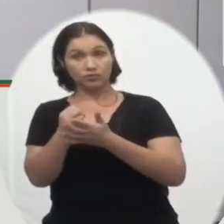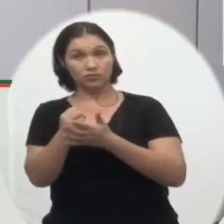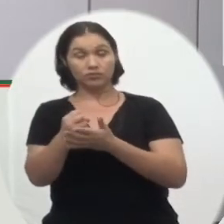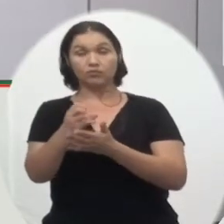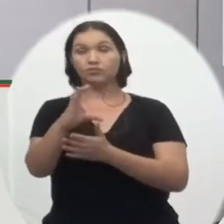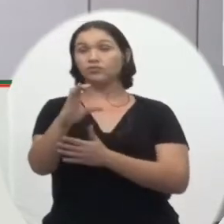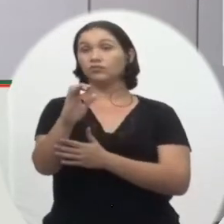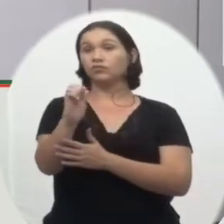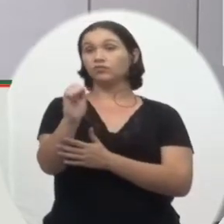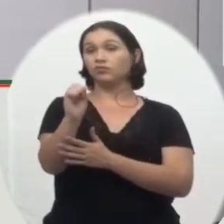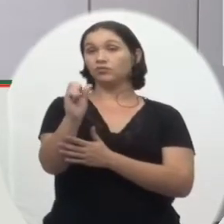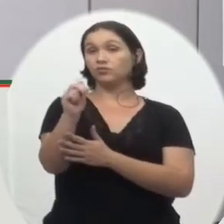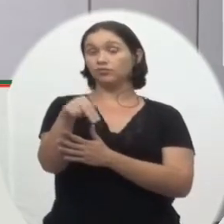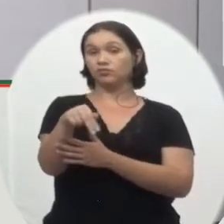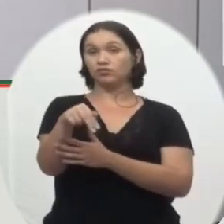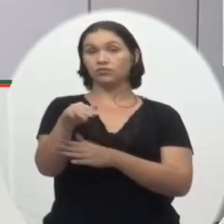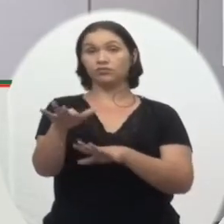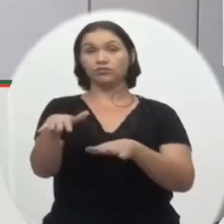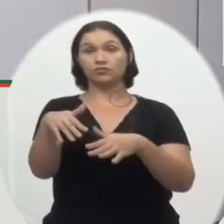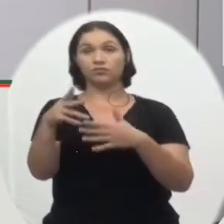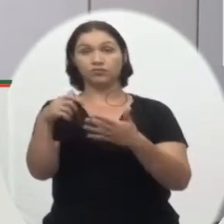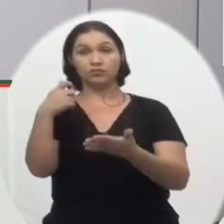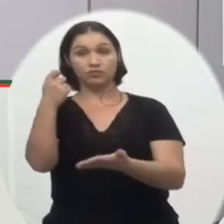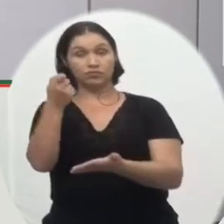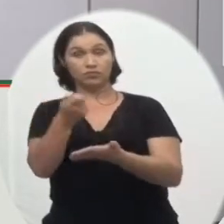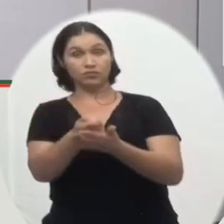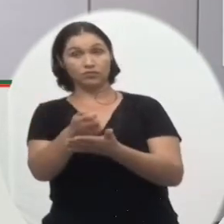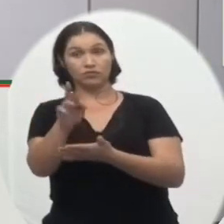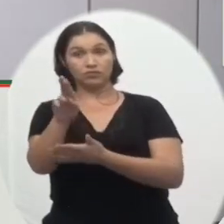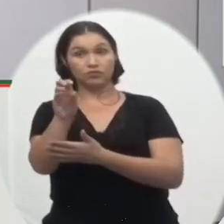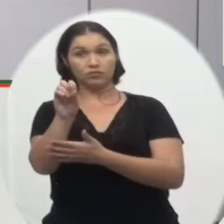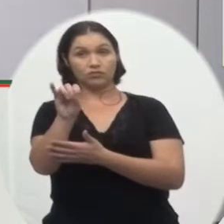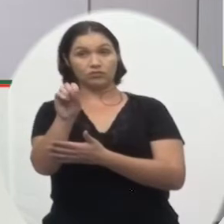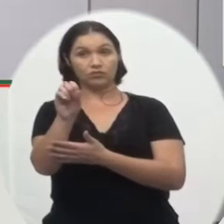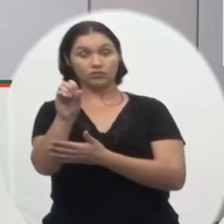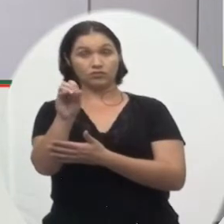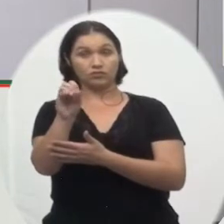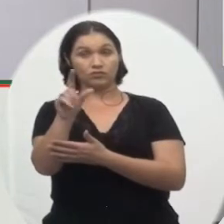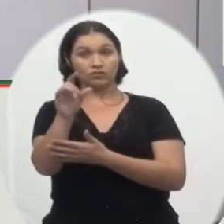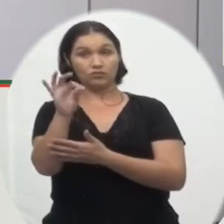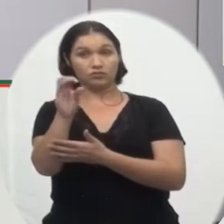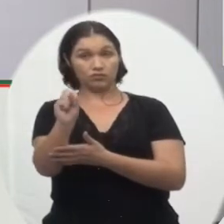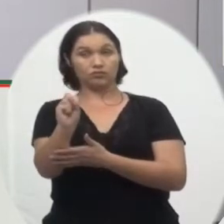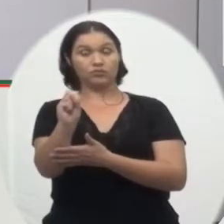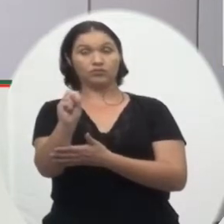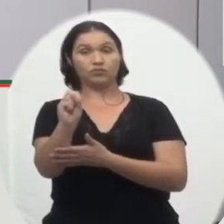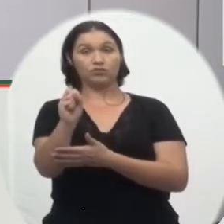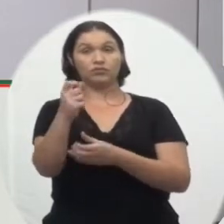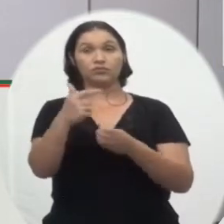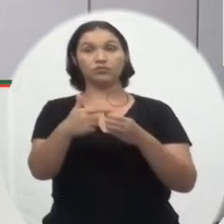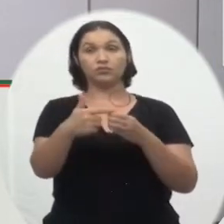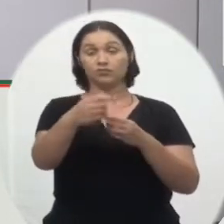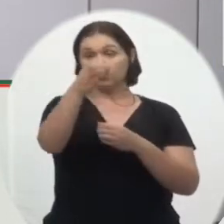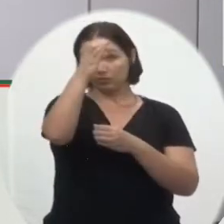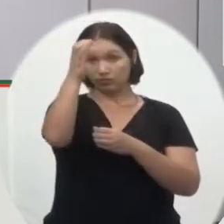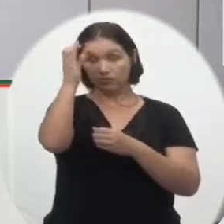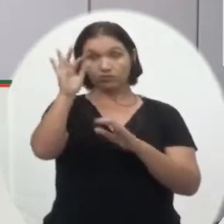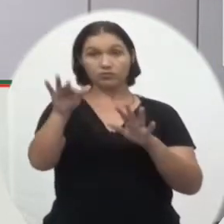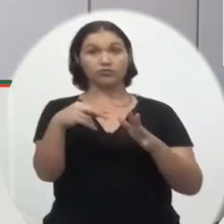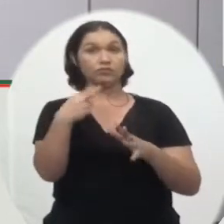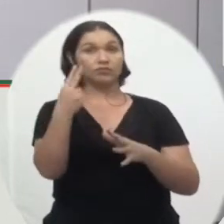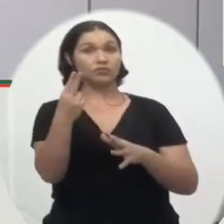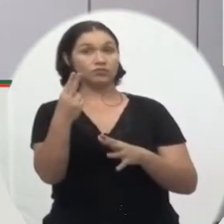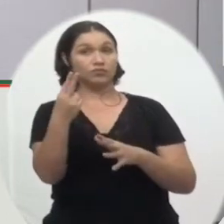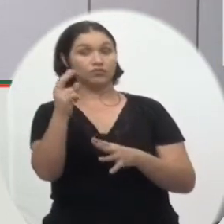onde a Casam pagava um royalties para o município de Criciúma. E desse royalties, 2% iam